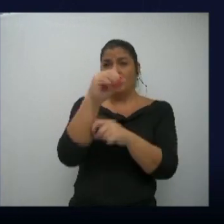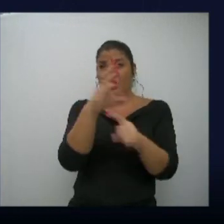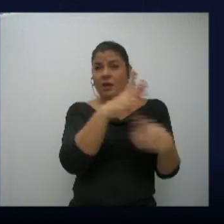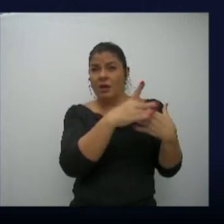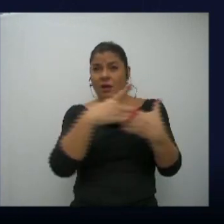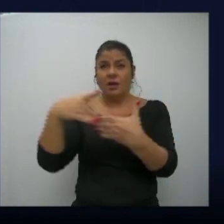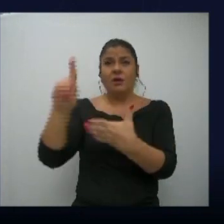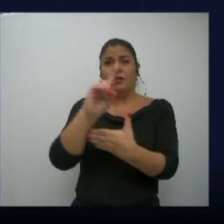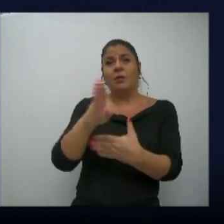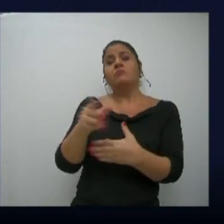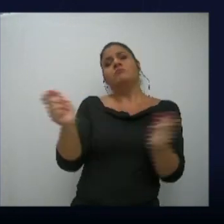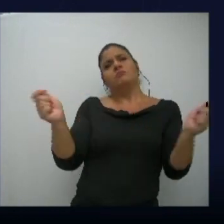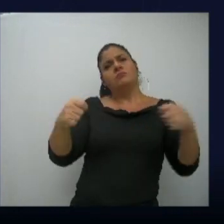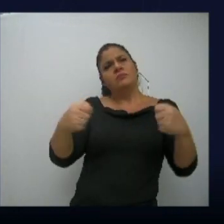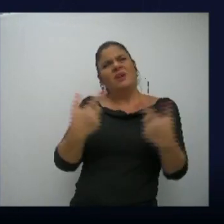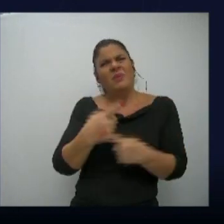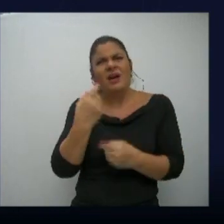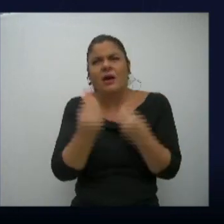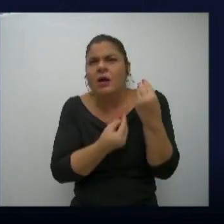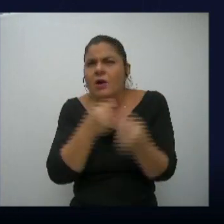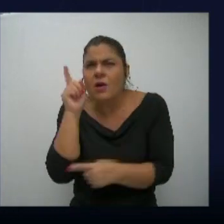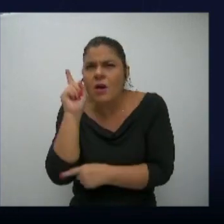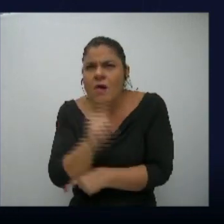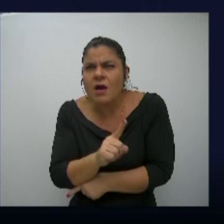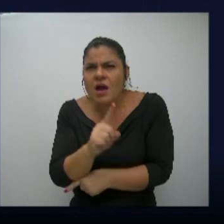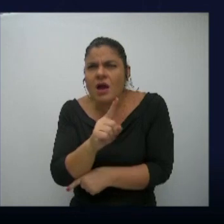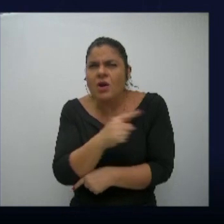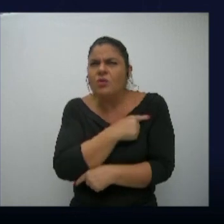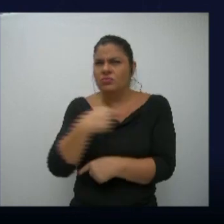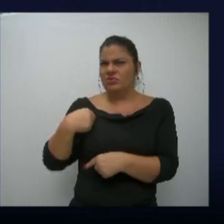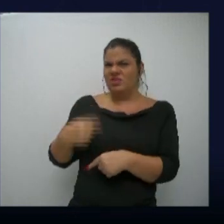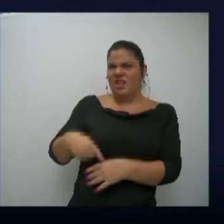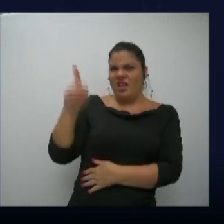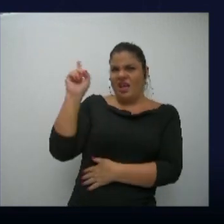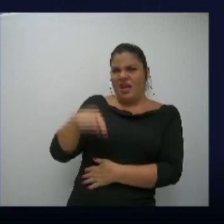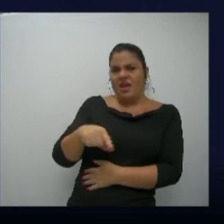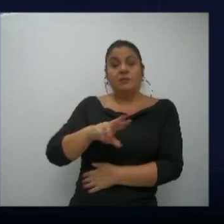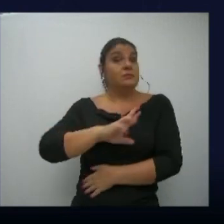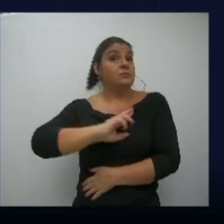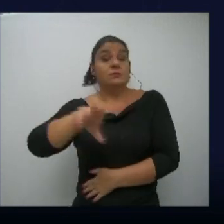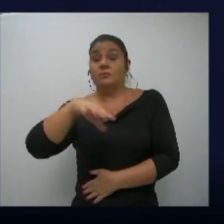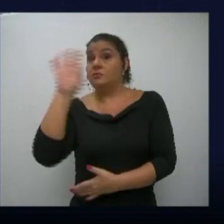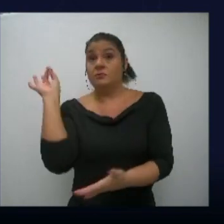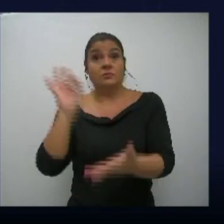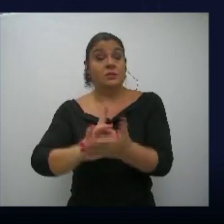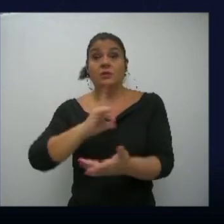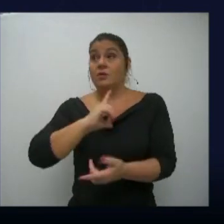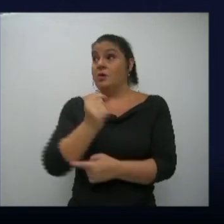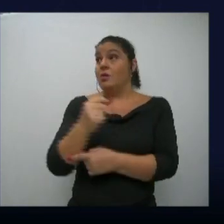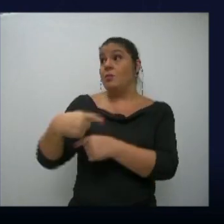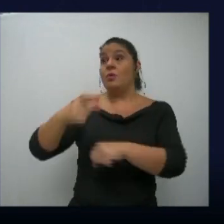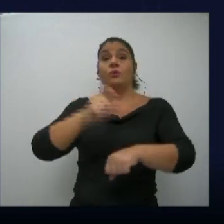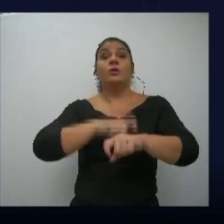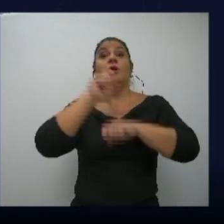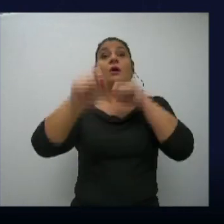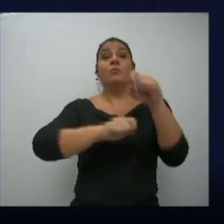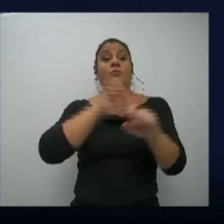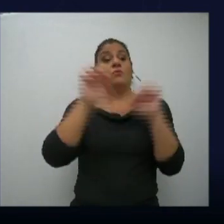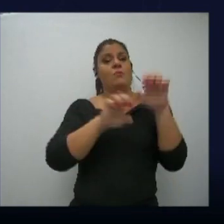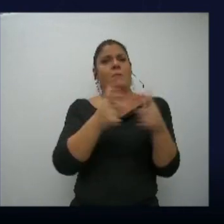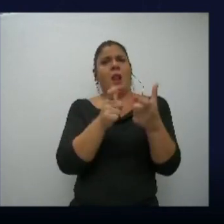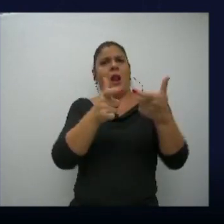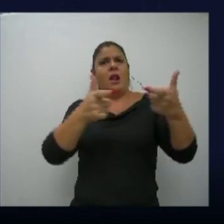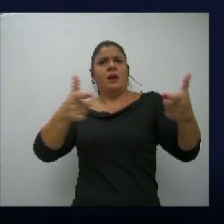Dólares é possível aparecer aqui não isso é coisa de Americano e de chinês e não é verdade teve um pouco tempo muitas empresas crescendo